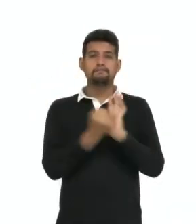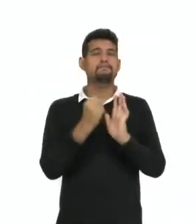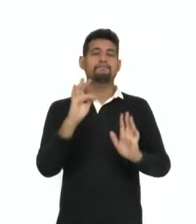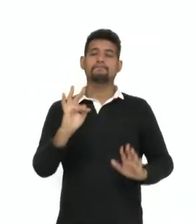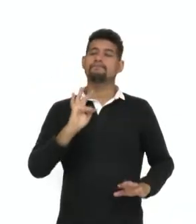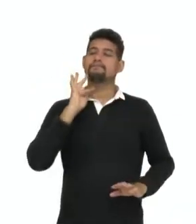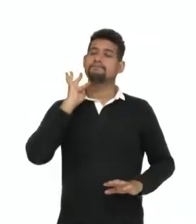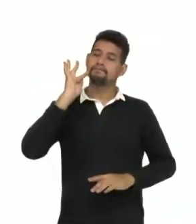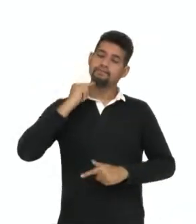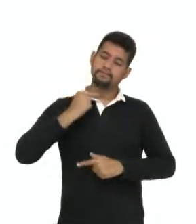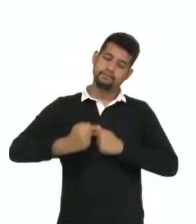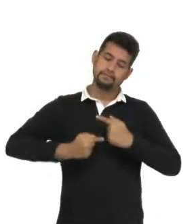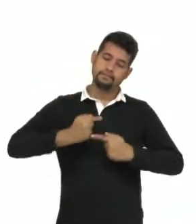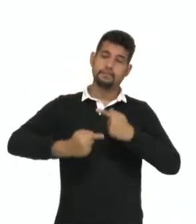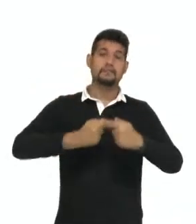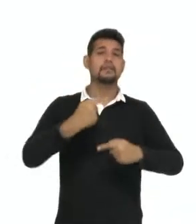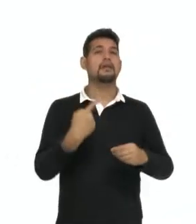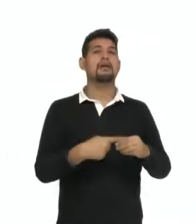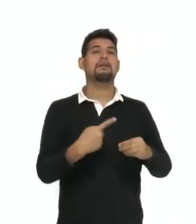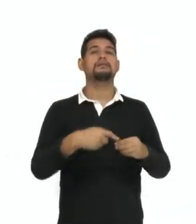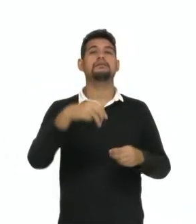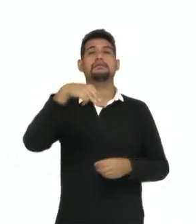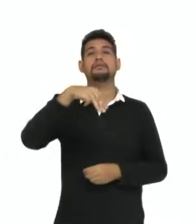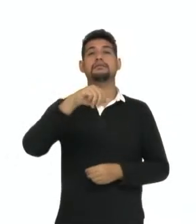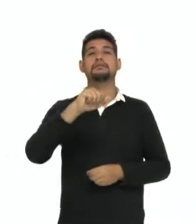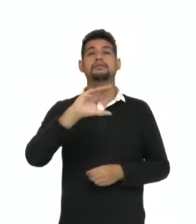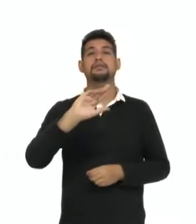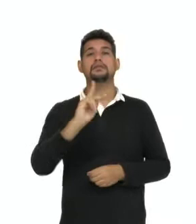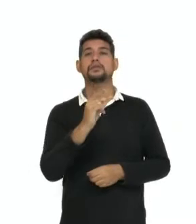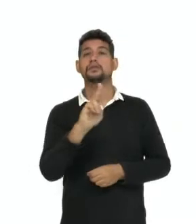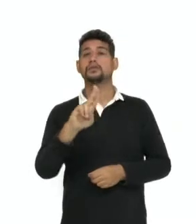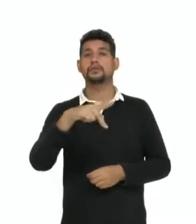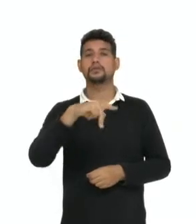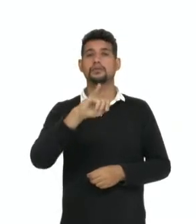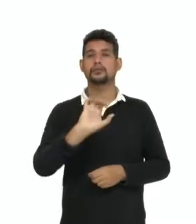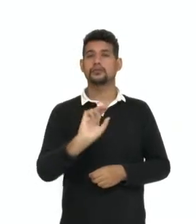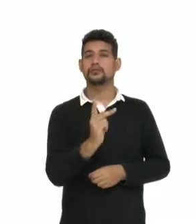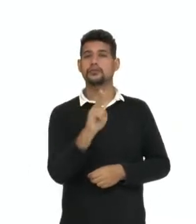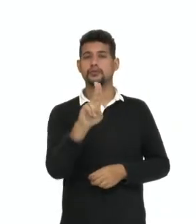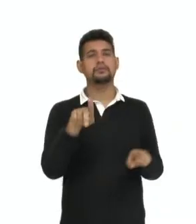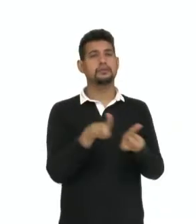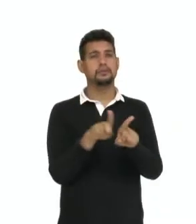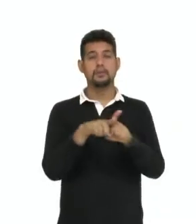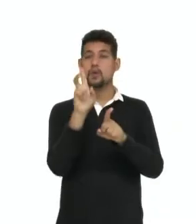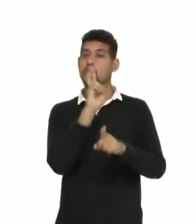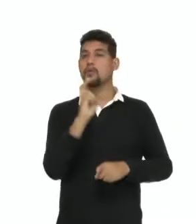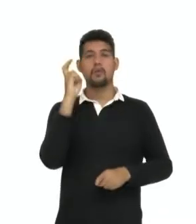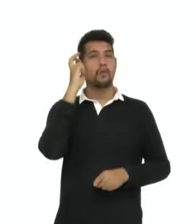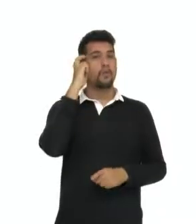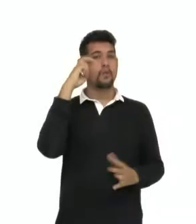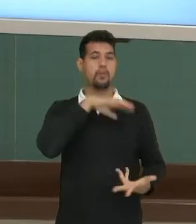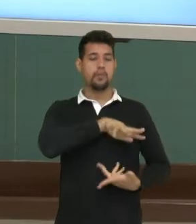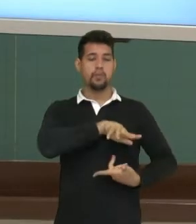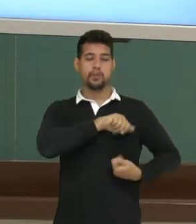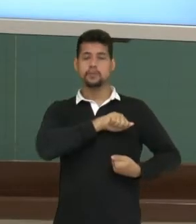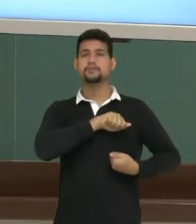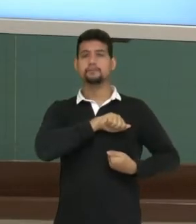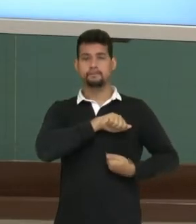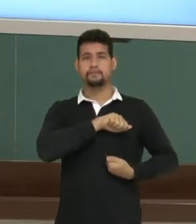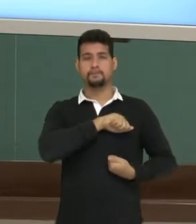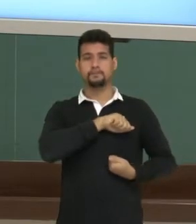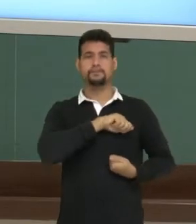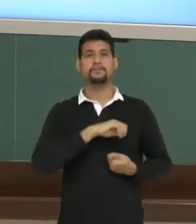futuras gerações. Veja, a cidade de Machu Picchu hoje faz parte do patrimônio cultural mundial, né? Patrimônio cultural